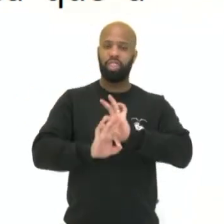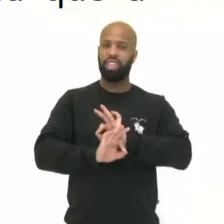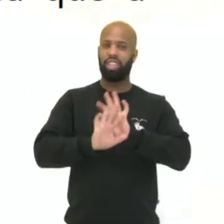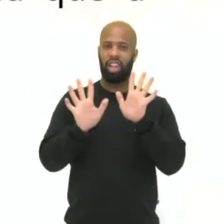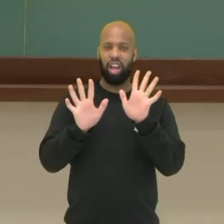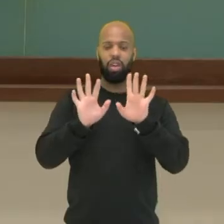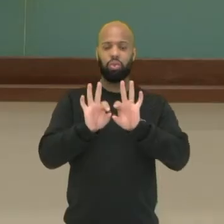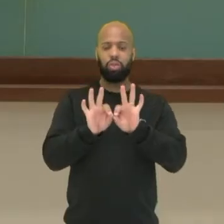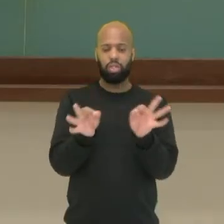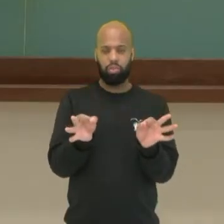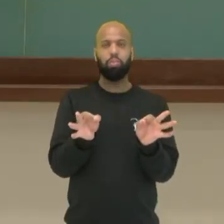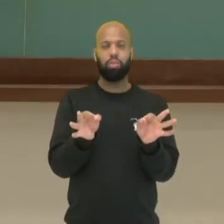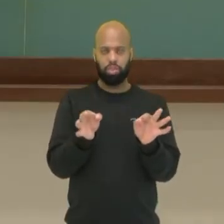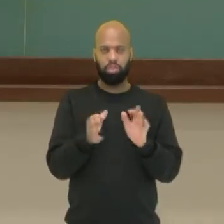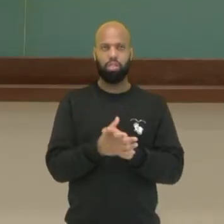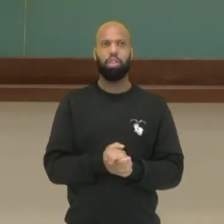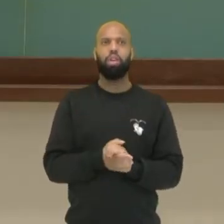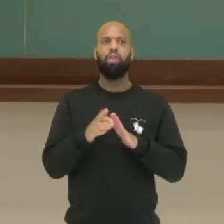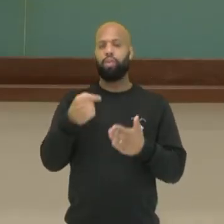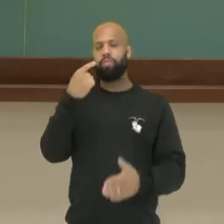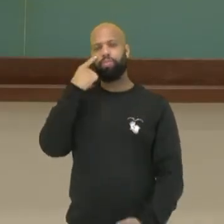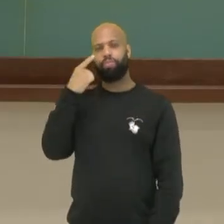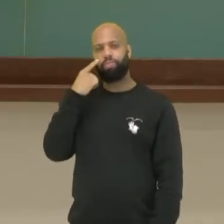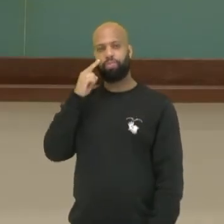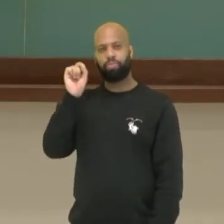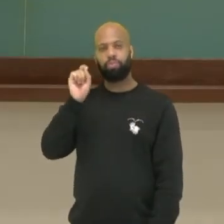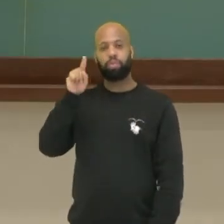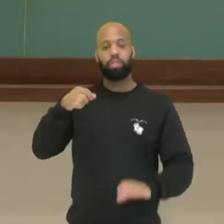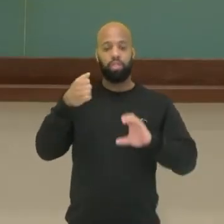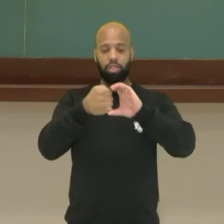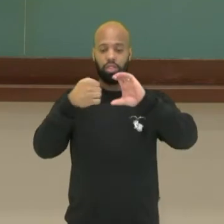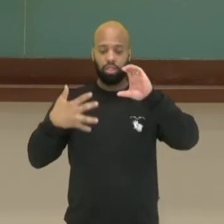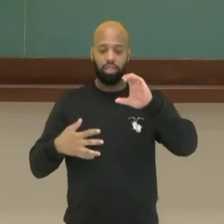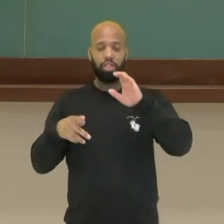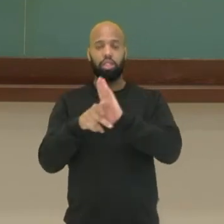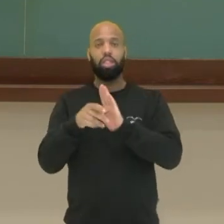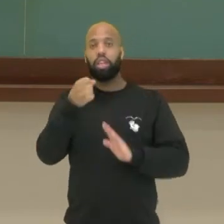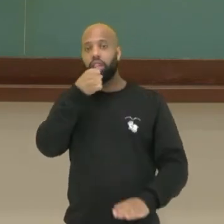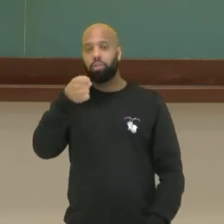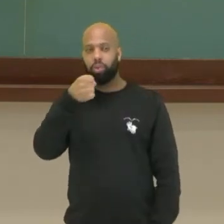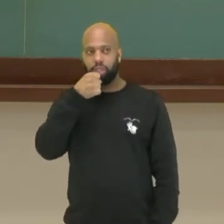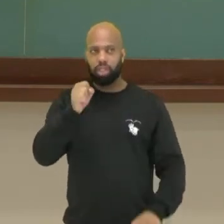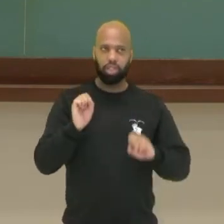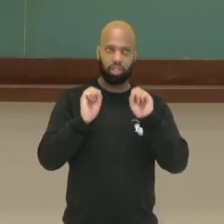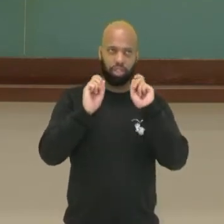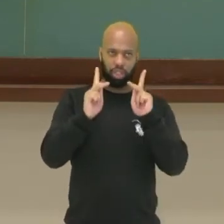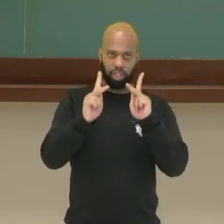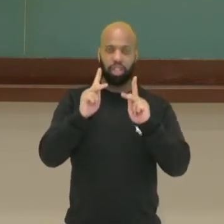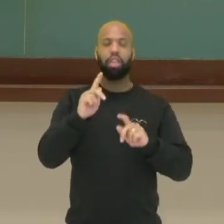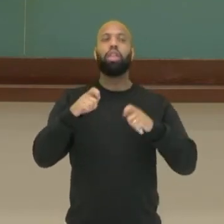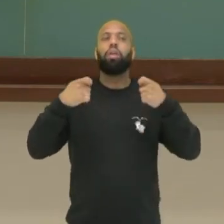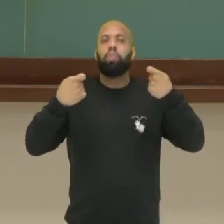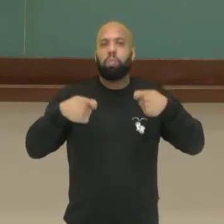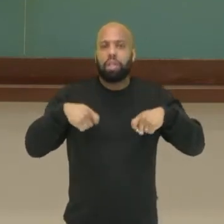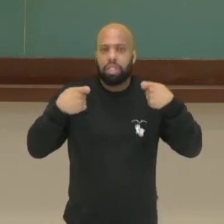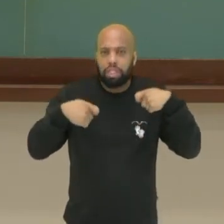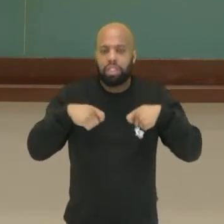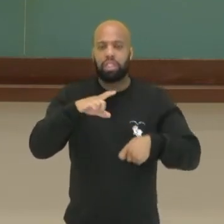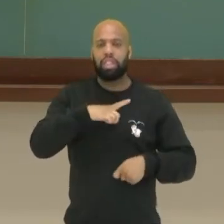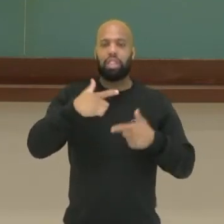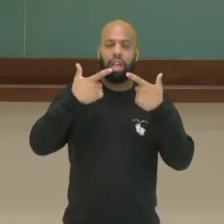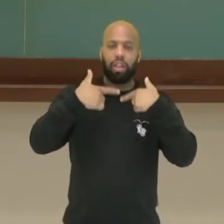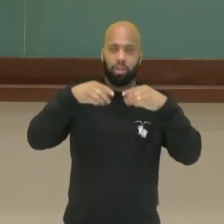notícia. Então aqui a reportagem, está vendo as características de reportagem de maneira geral. Ela tem que ter uma linguagem